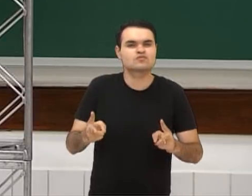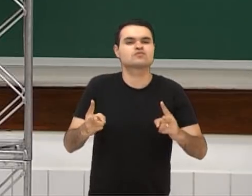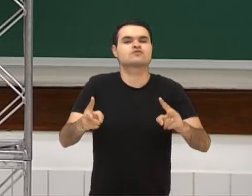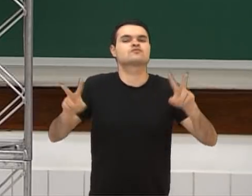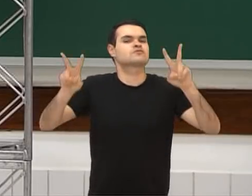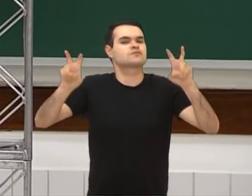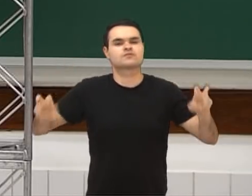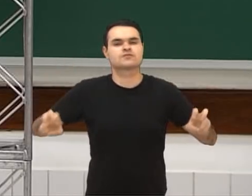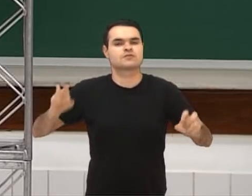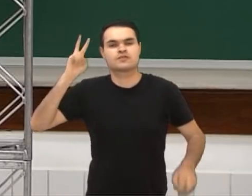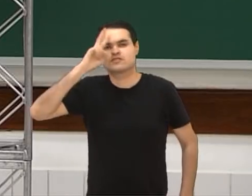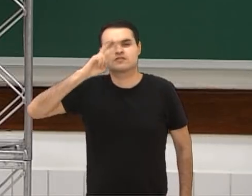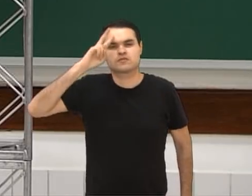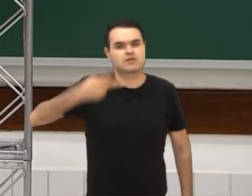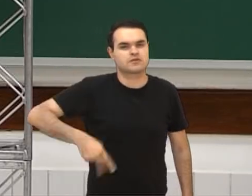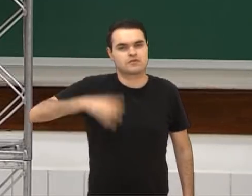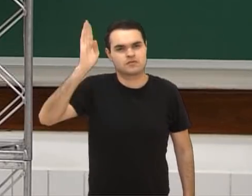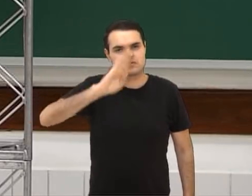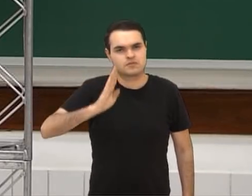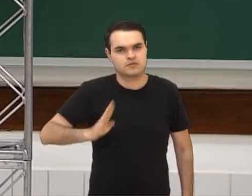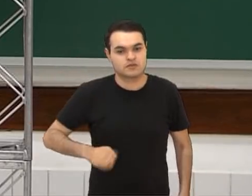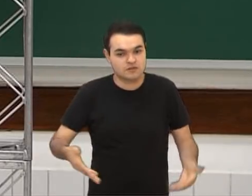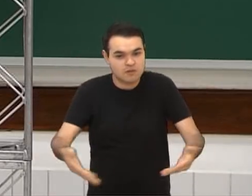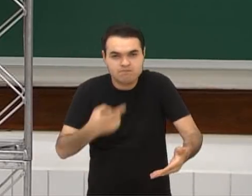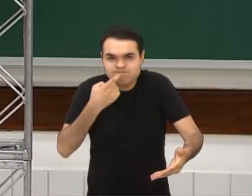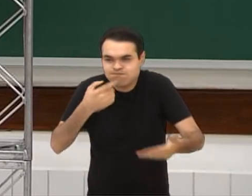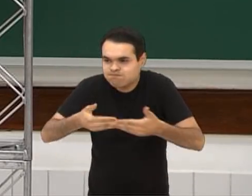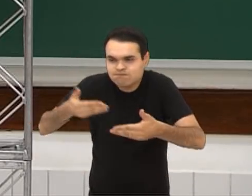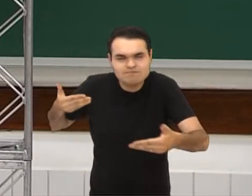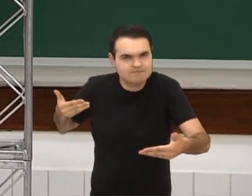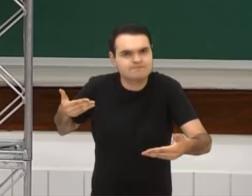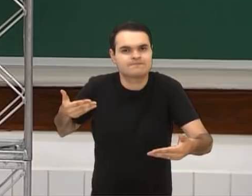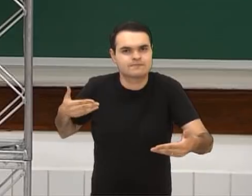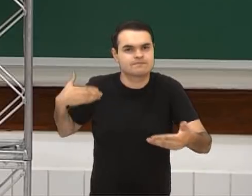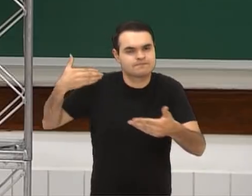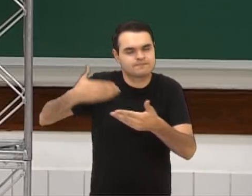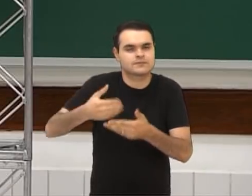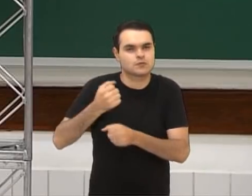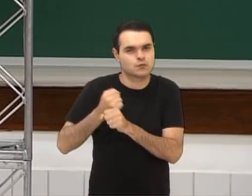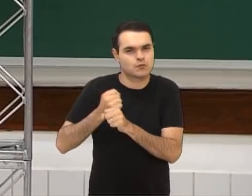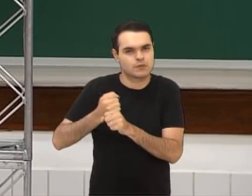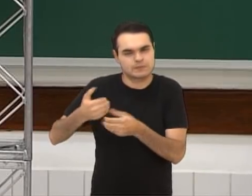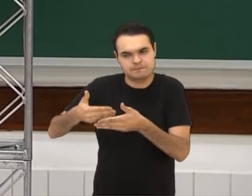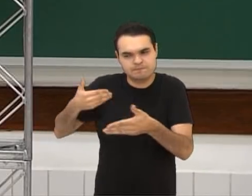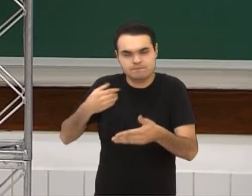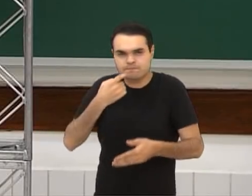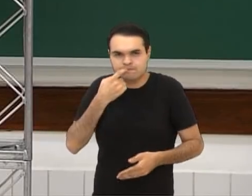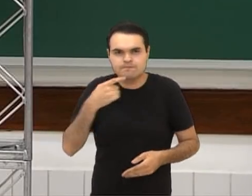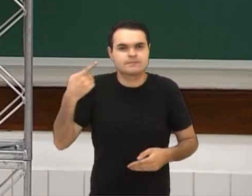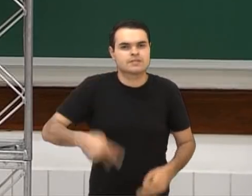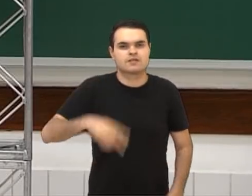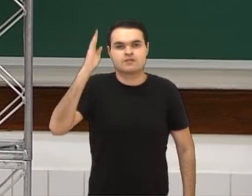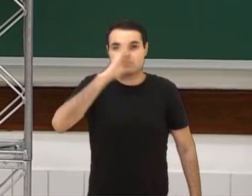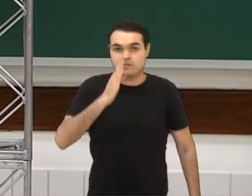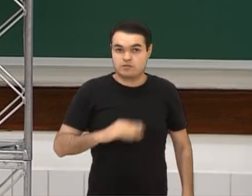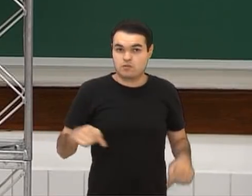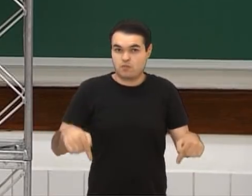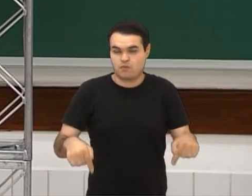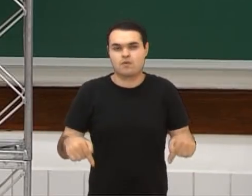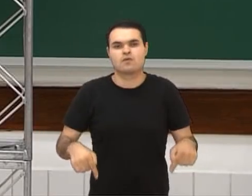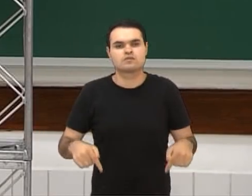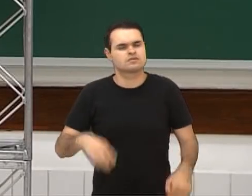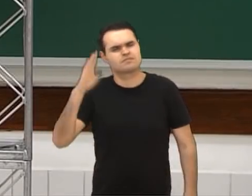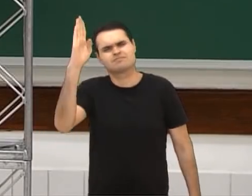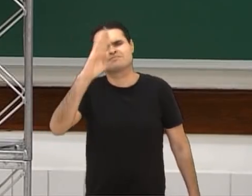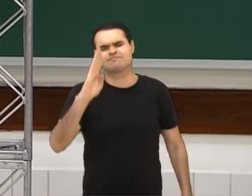falar sobre história do Brasil recente. O Brasil dos últimos anos, este Brasil dos nossos tempos,